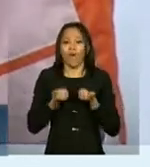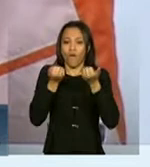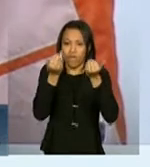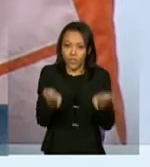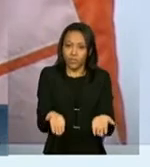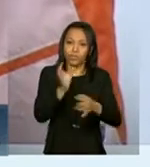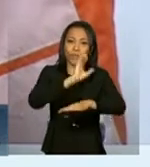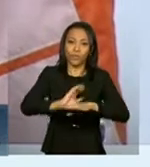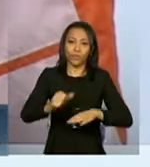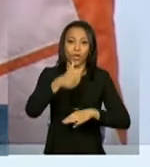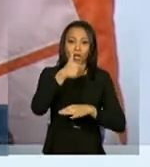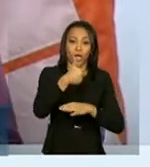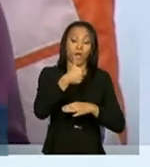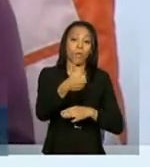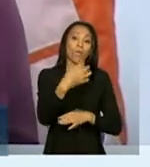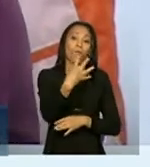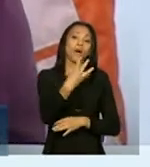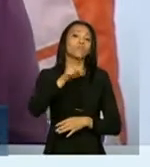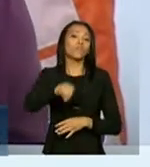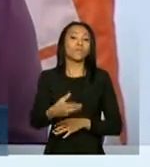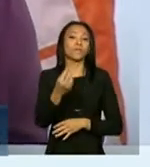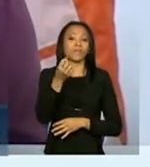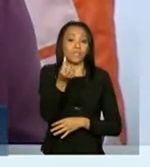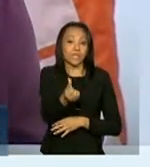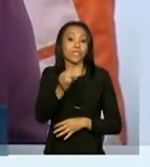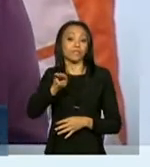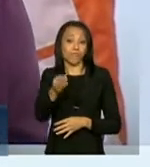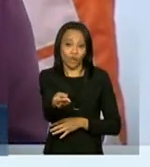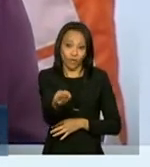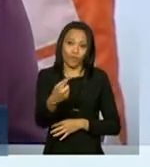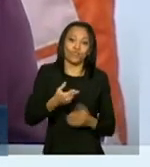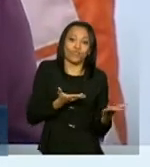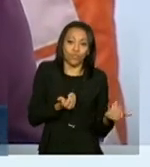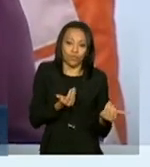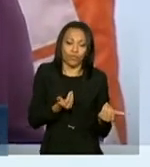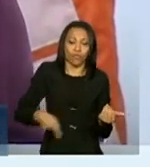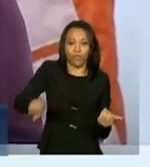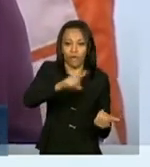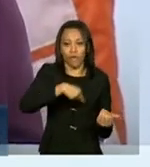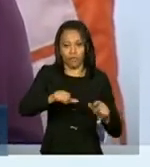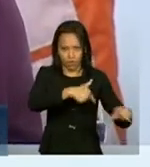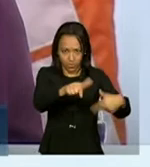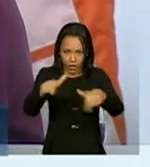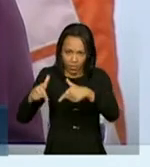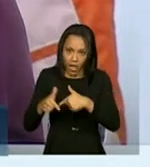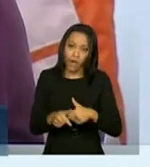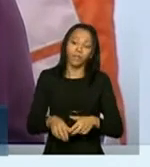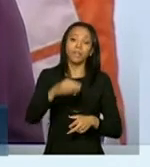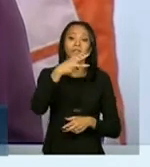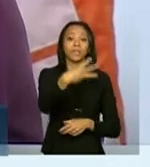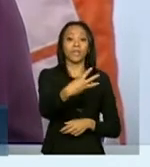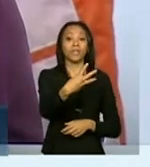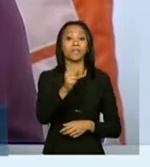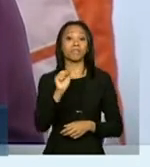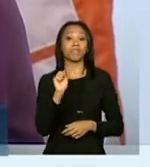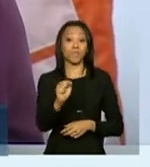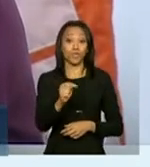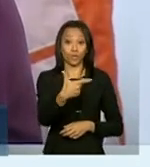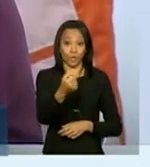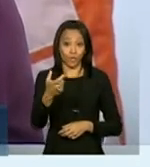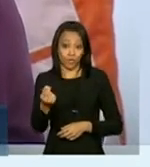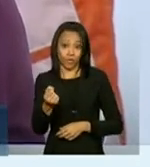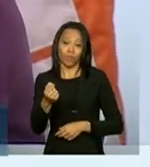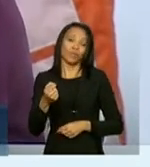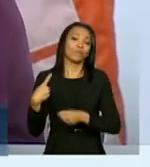a 4,6 milhões de jovens e trabalhadores em 3.200 municípios do